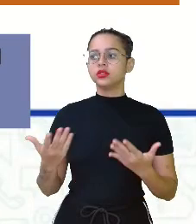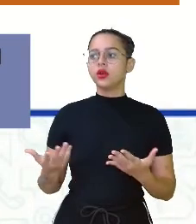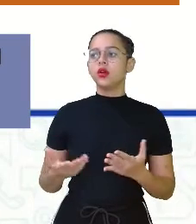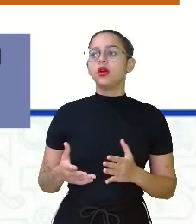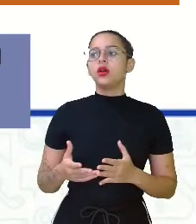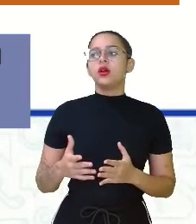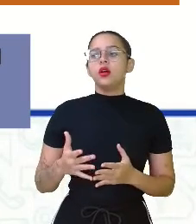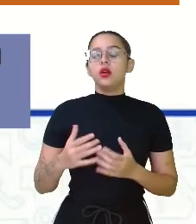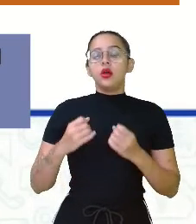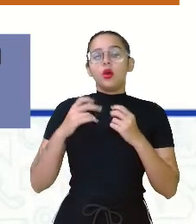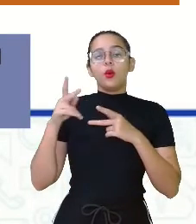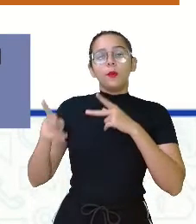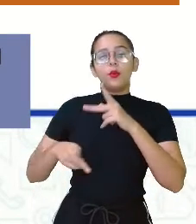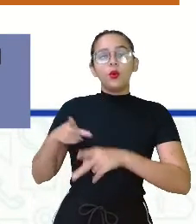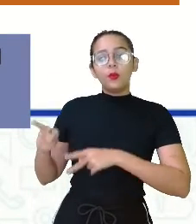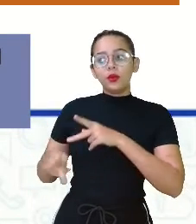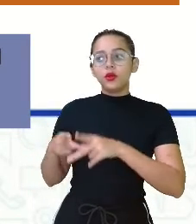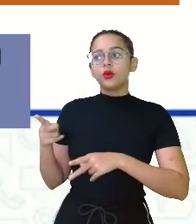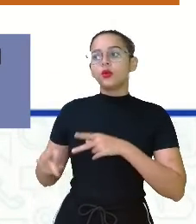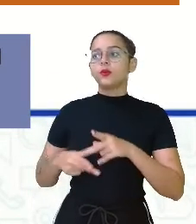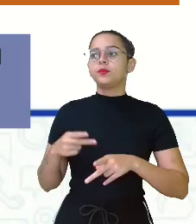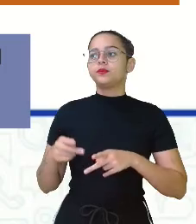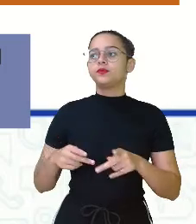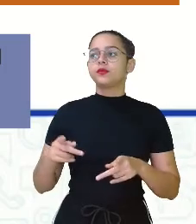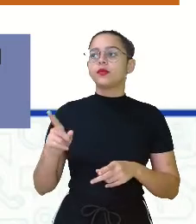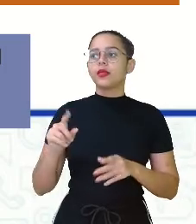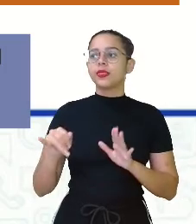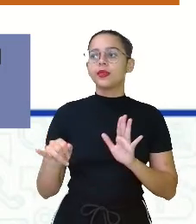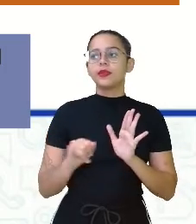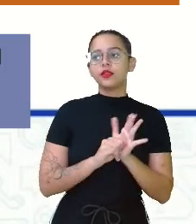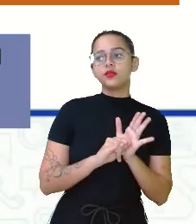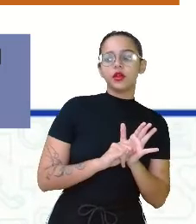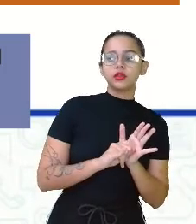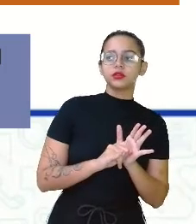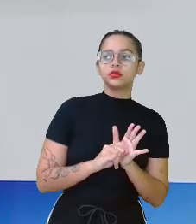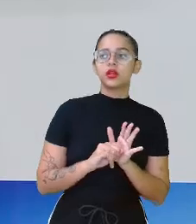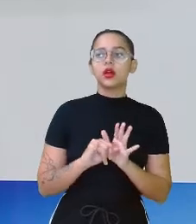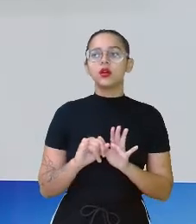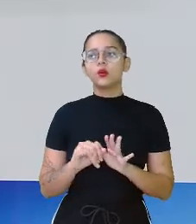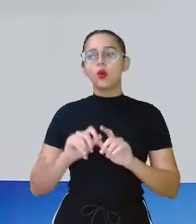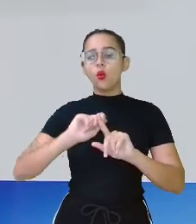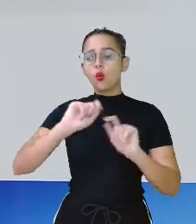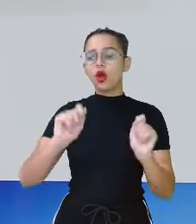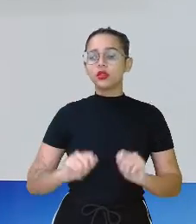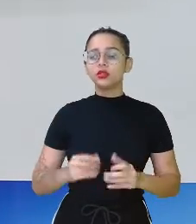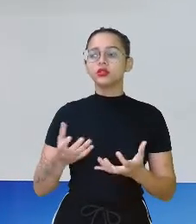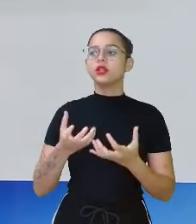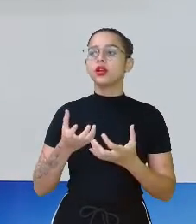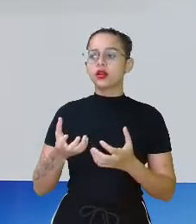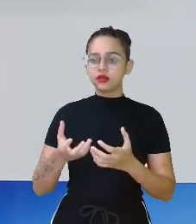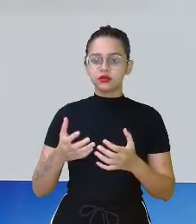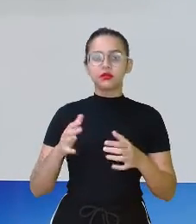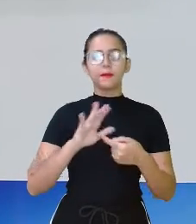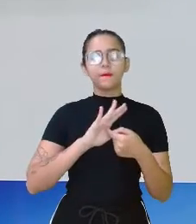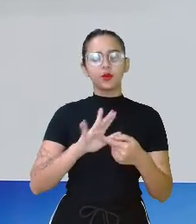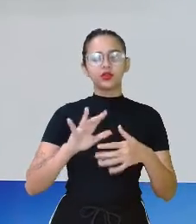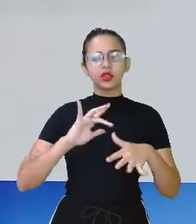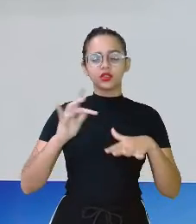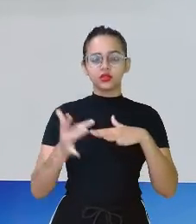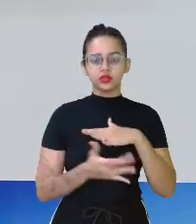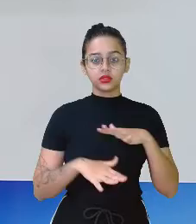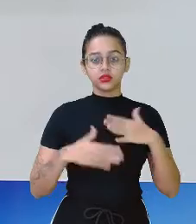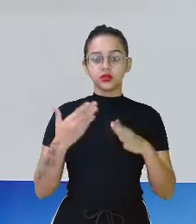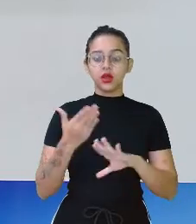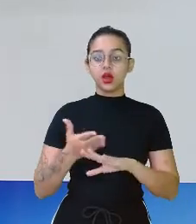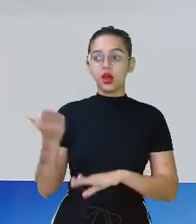público, seja por identificação ou rejeição. Isso é bem do nosso tempo, né? Os artistas querem cada vez mais engajamento em rede social. Exato. Né? Então,